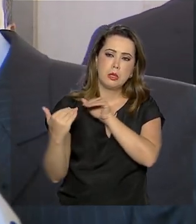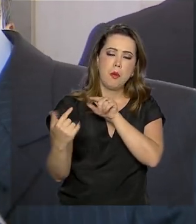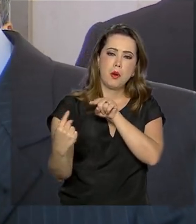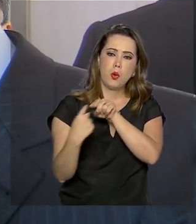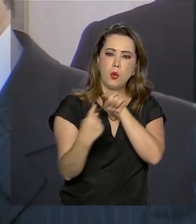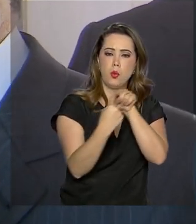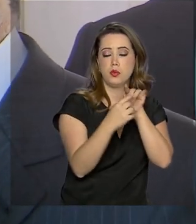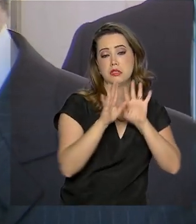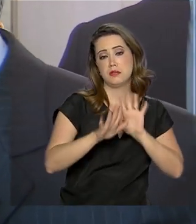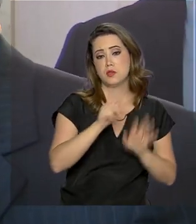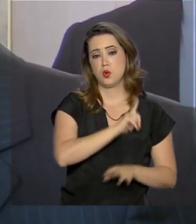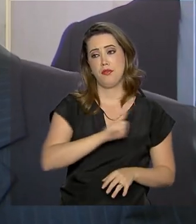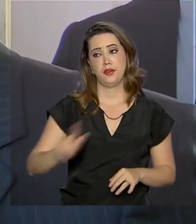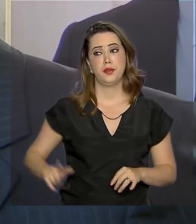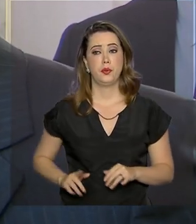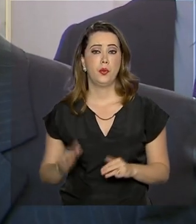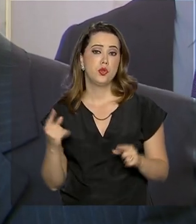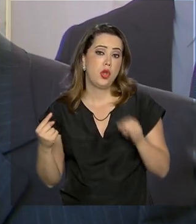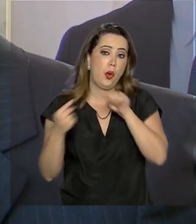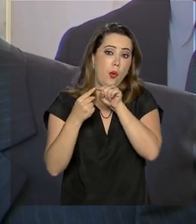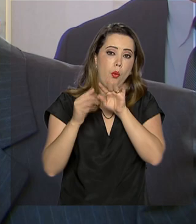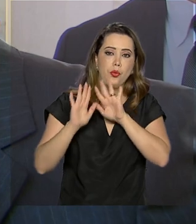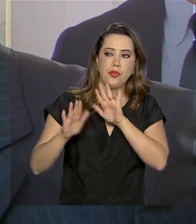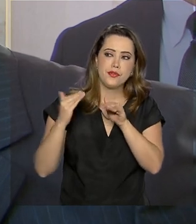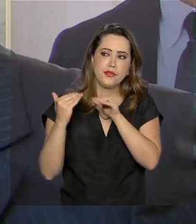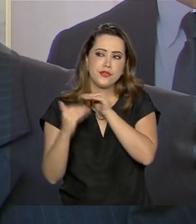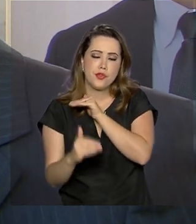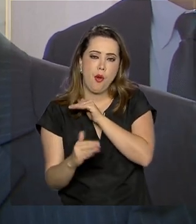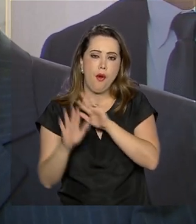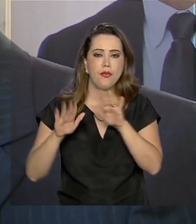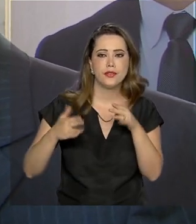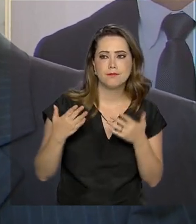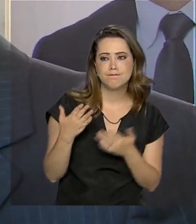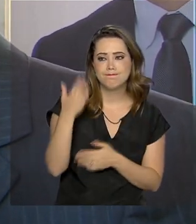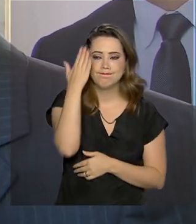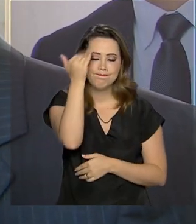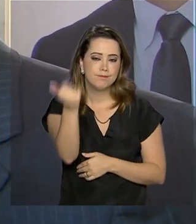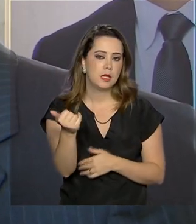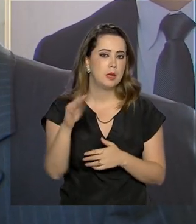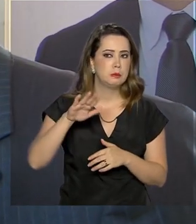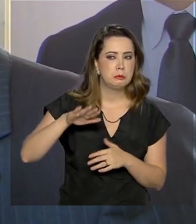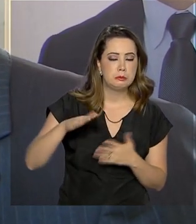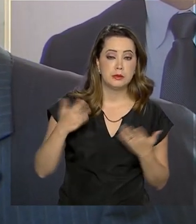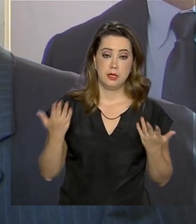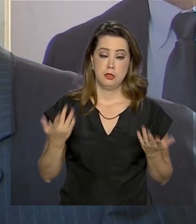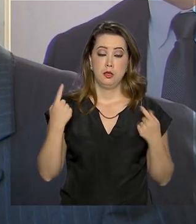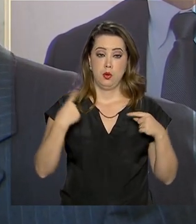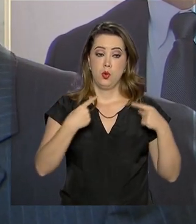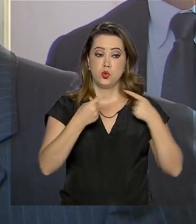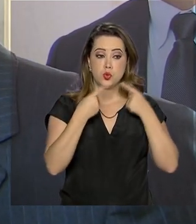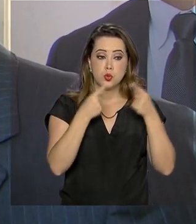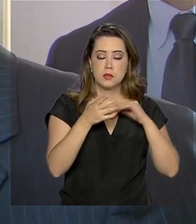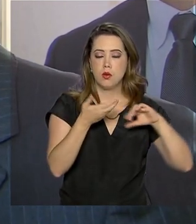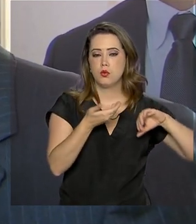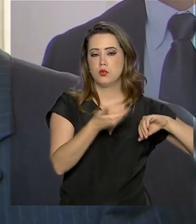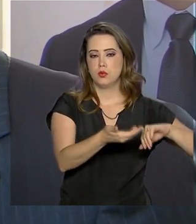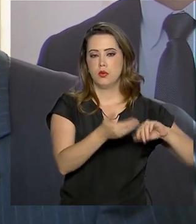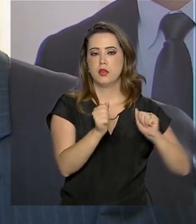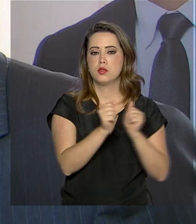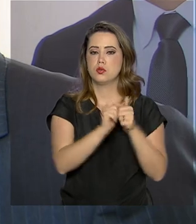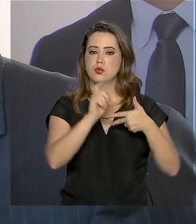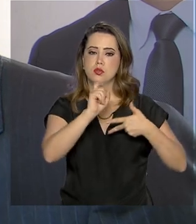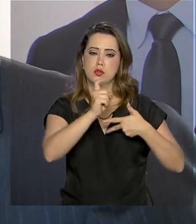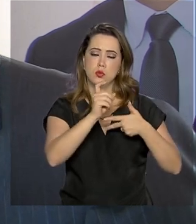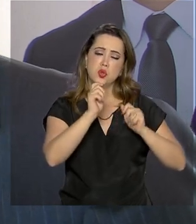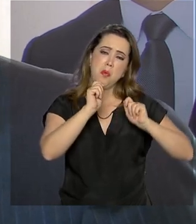governadores que são a favor tem governadores que estão em cima do muro é um é uma discussão que o congresso tem que travar e que o executivo quando